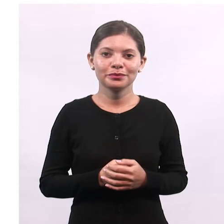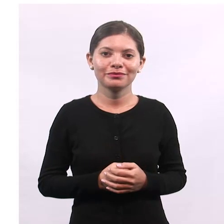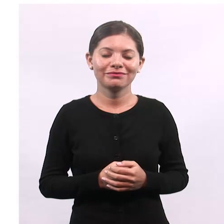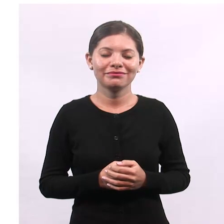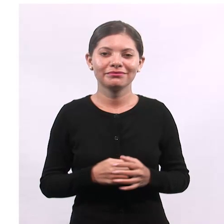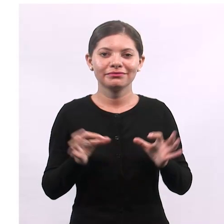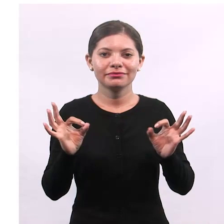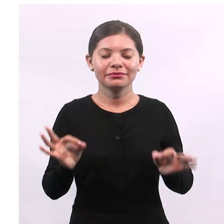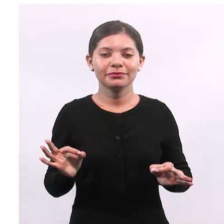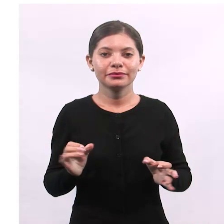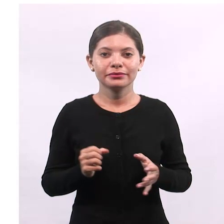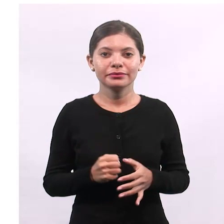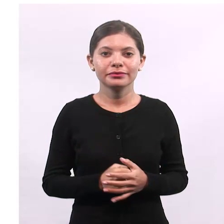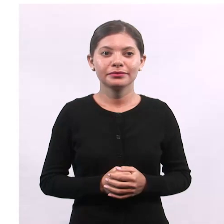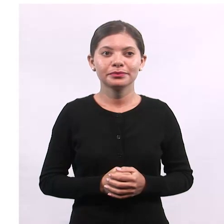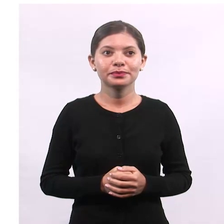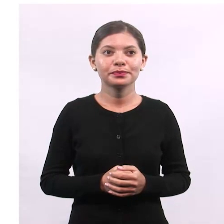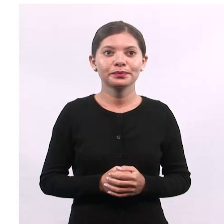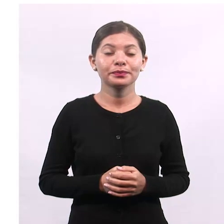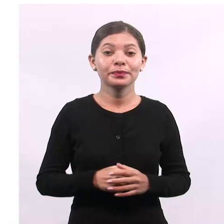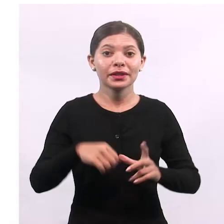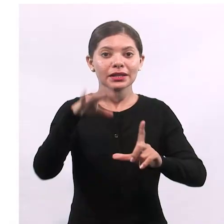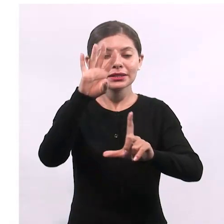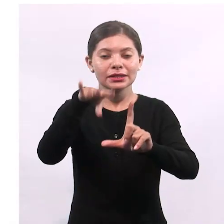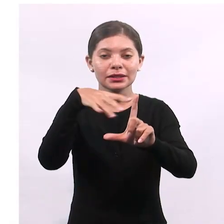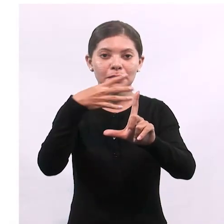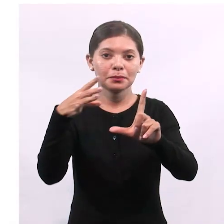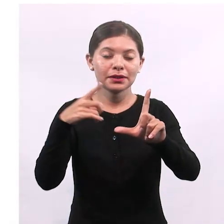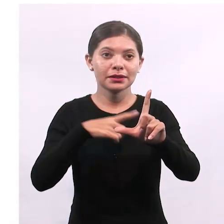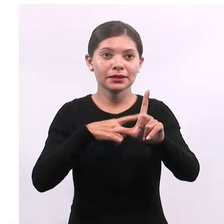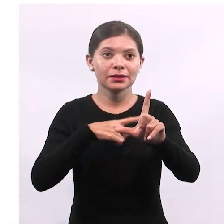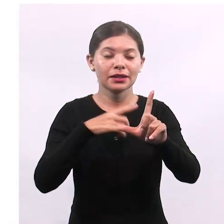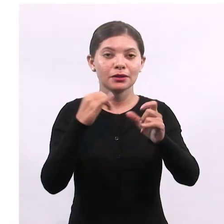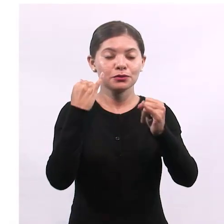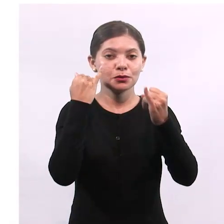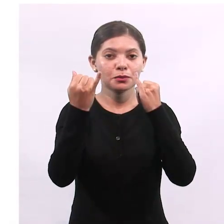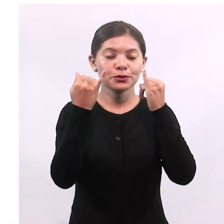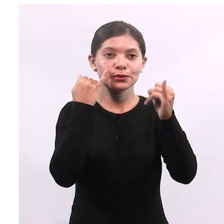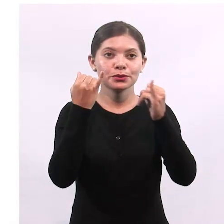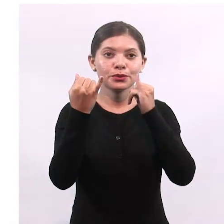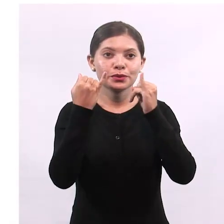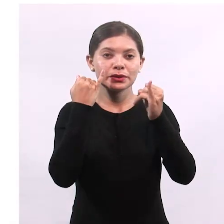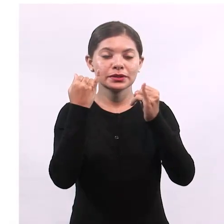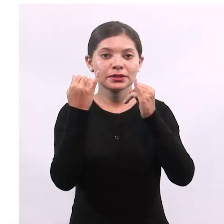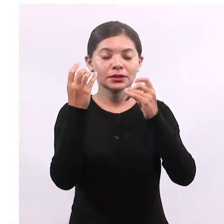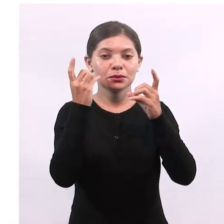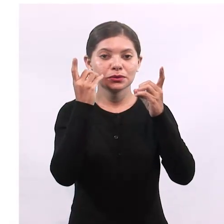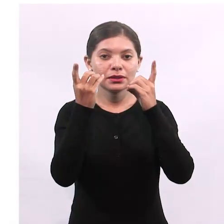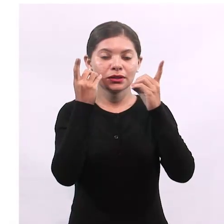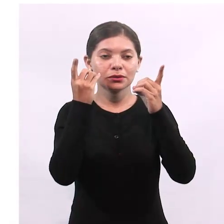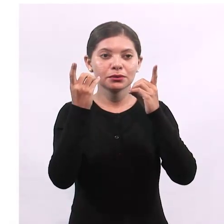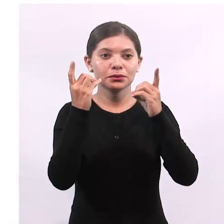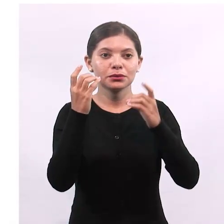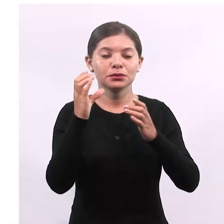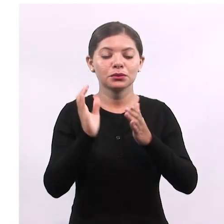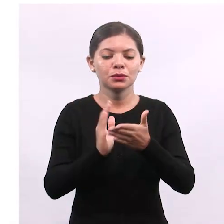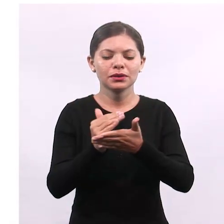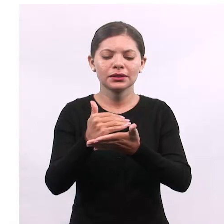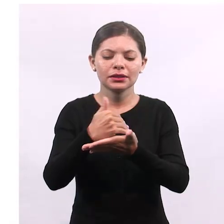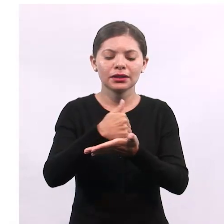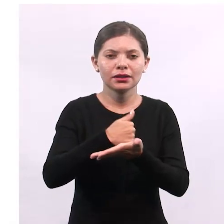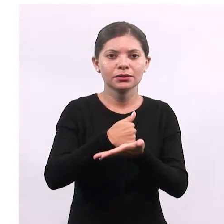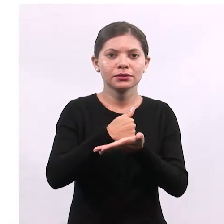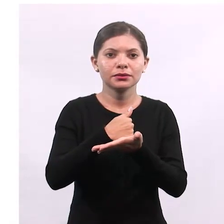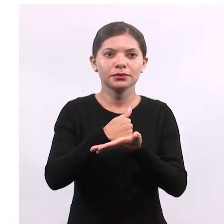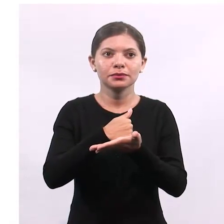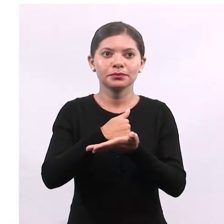essas tabelas trazem informações acerca das coletados da série de dados coletados e essa